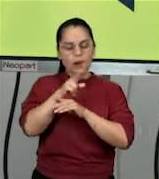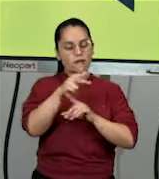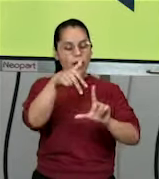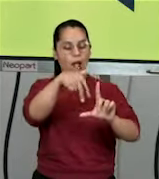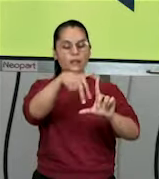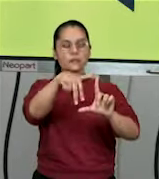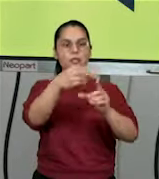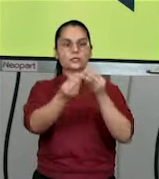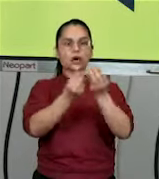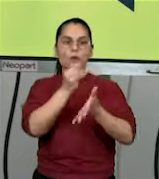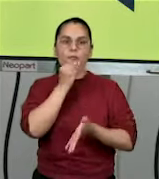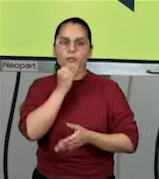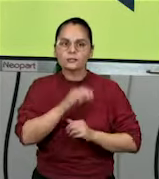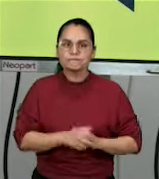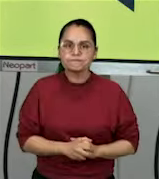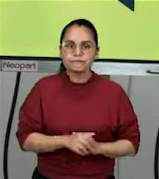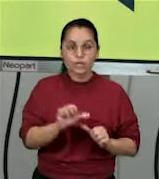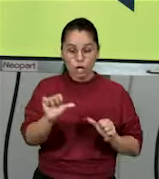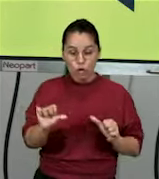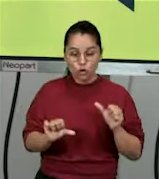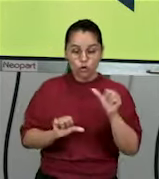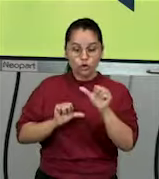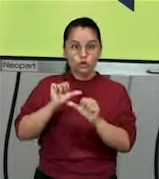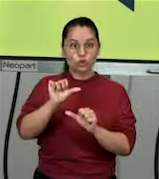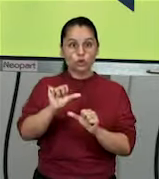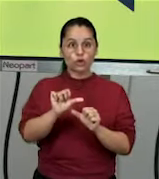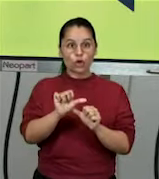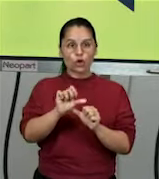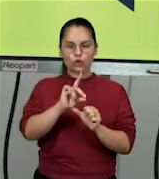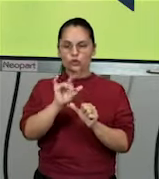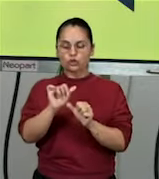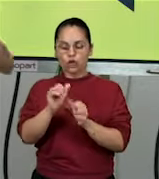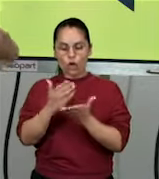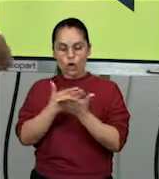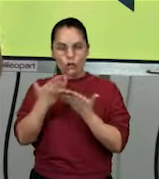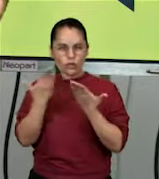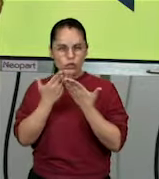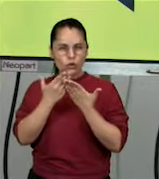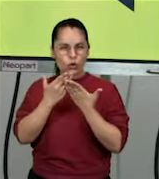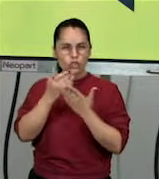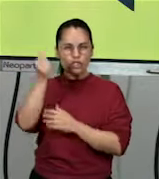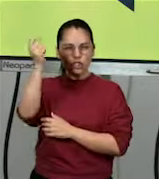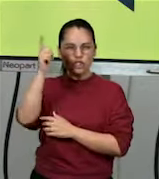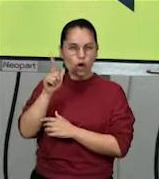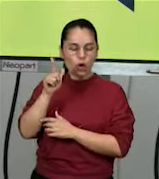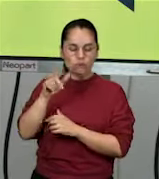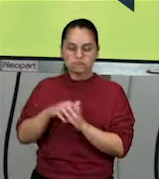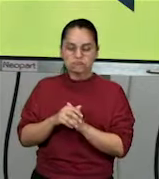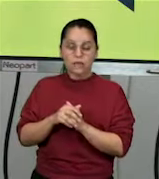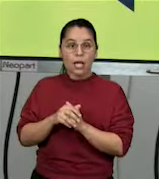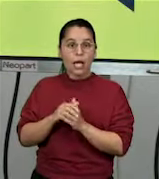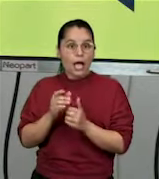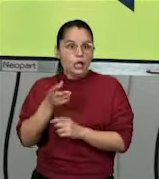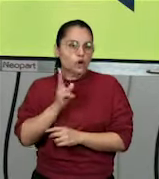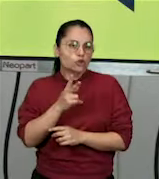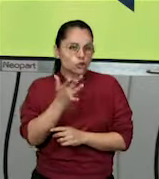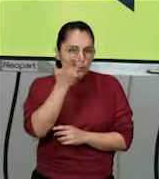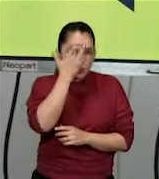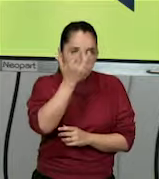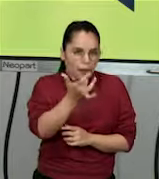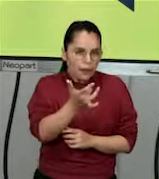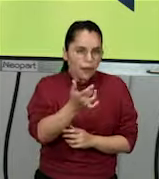Se eu, por exemplo, troco o dia, se eu começo a minha animação hoje, que está um dia ensolarado, e de repente eu troco e continuo a minha